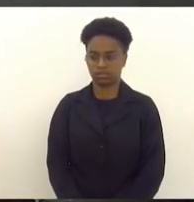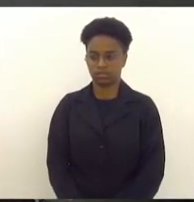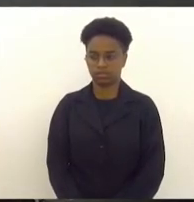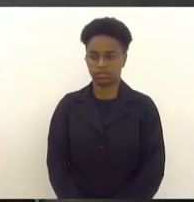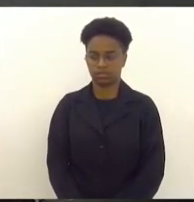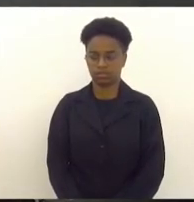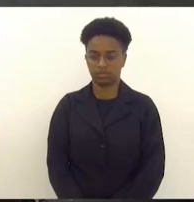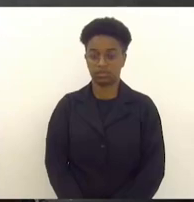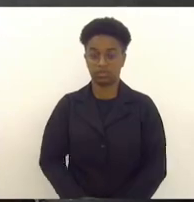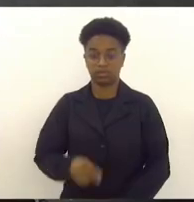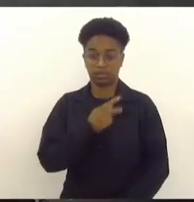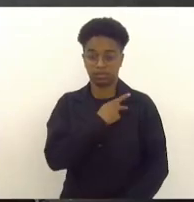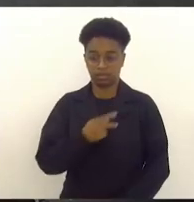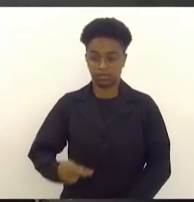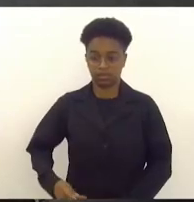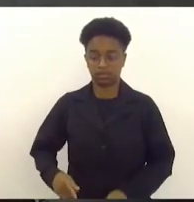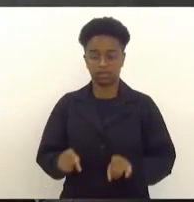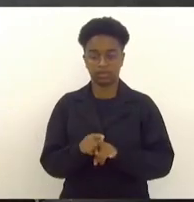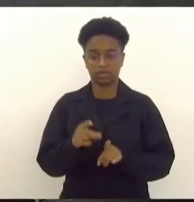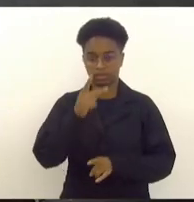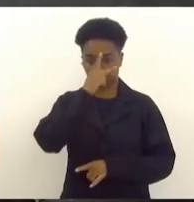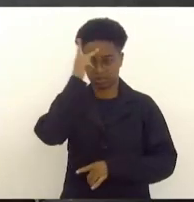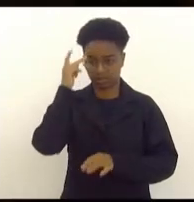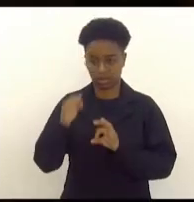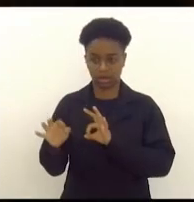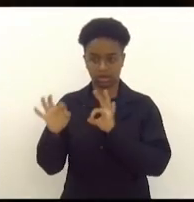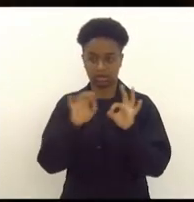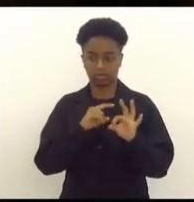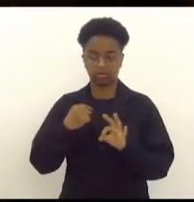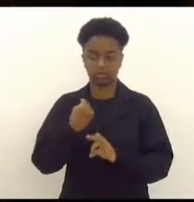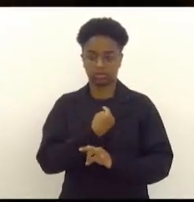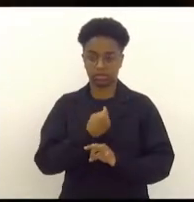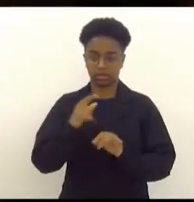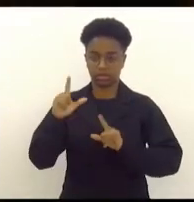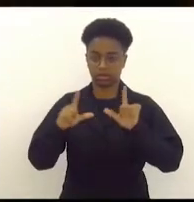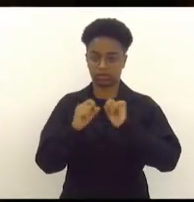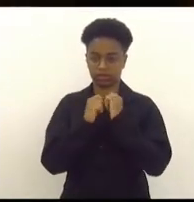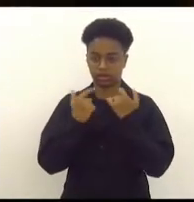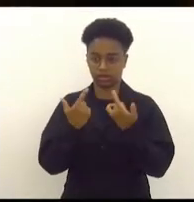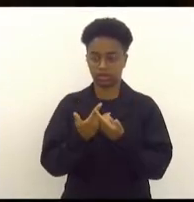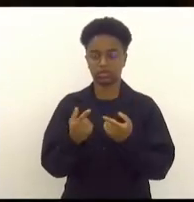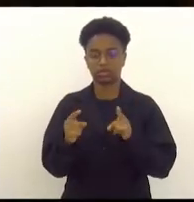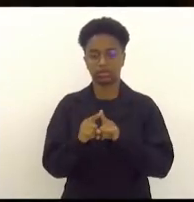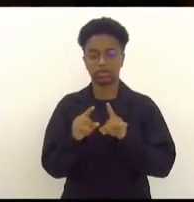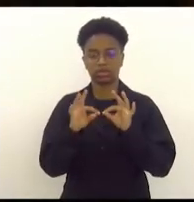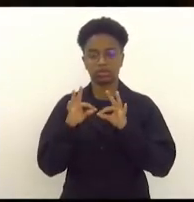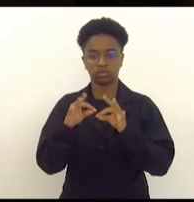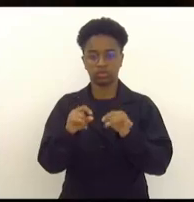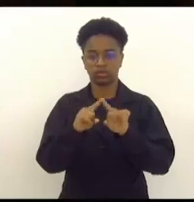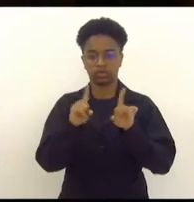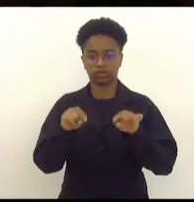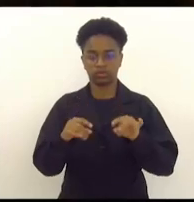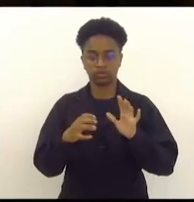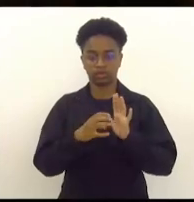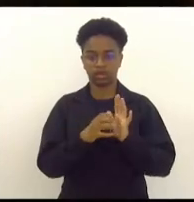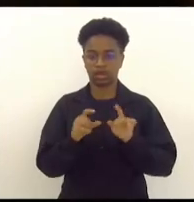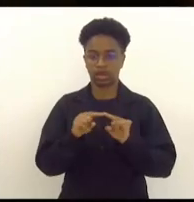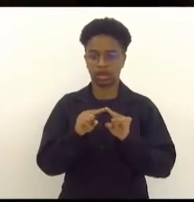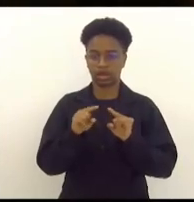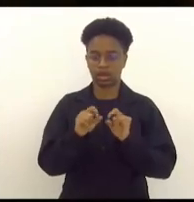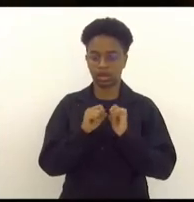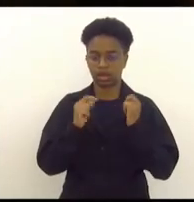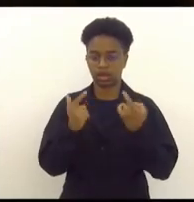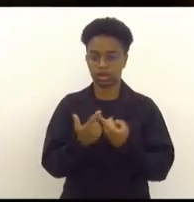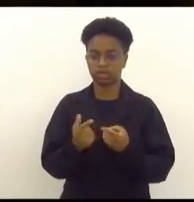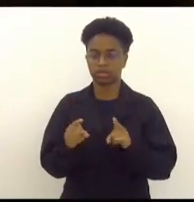senhor presidente a todos aqueles que nos assistem pela TV Alerta todos os servidores da Assembleia Legislativa aos meus colegas aqui